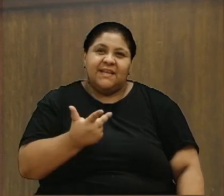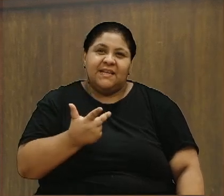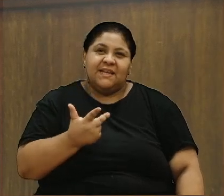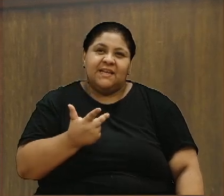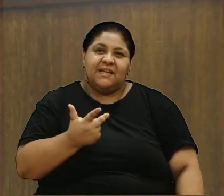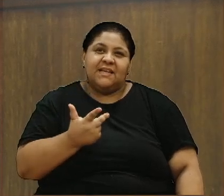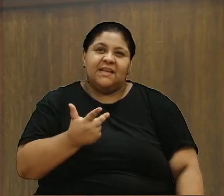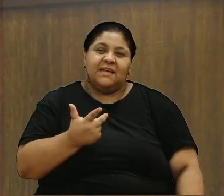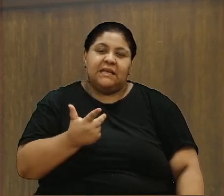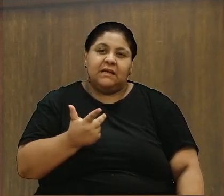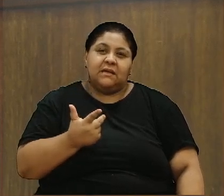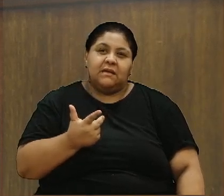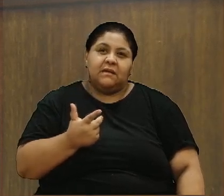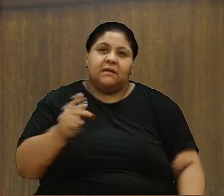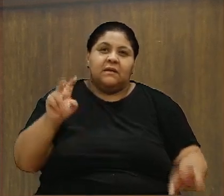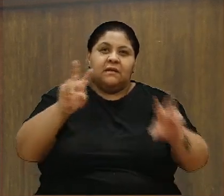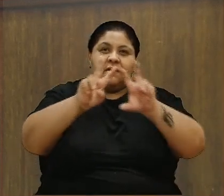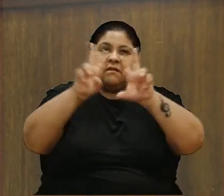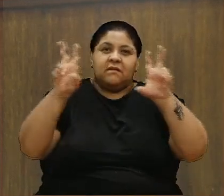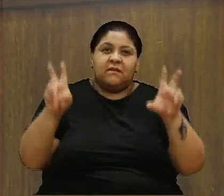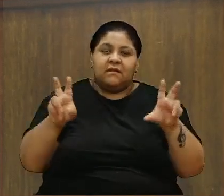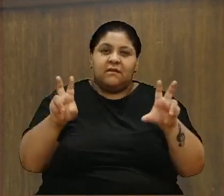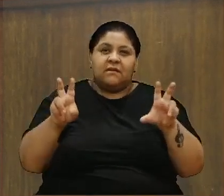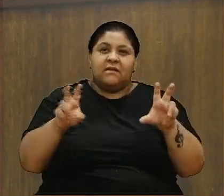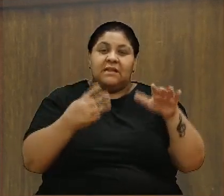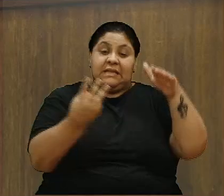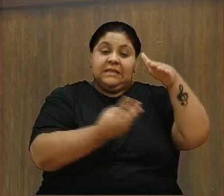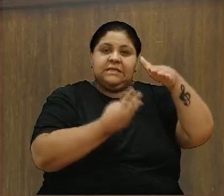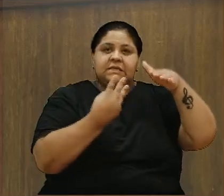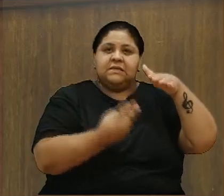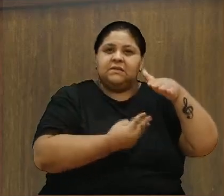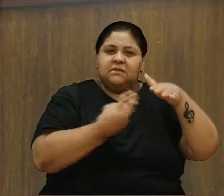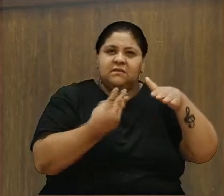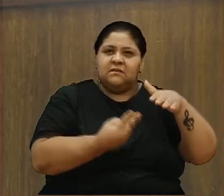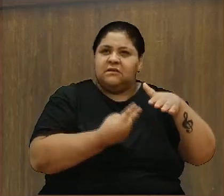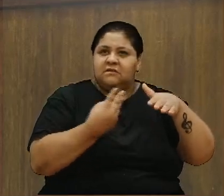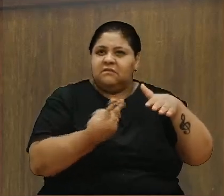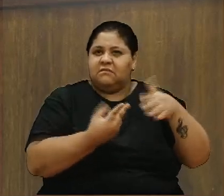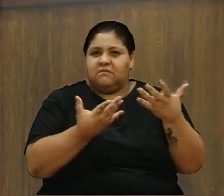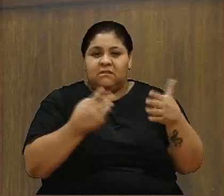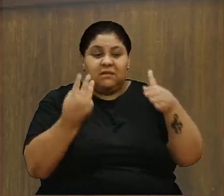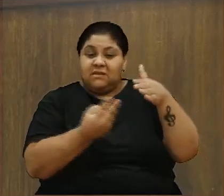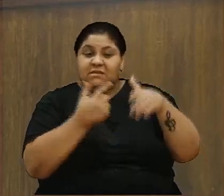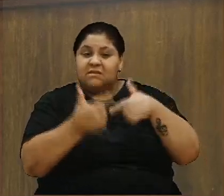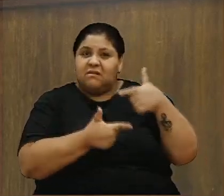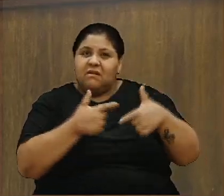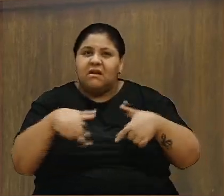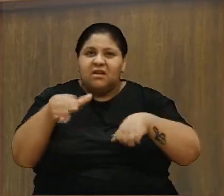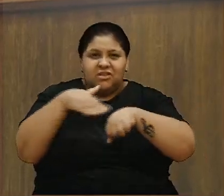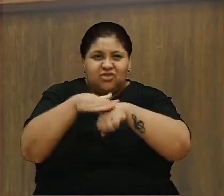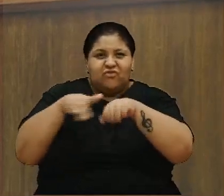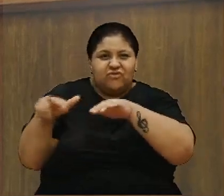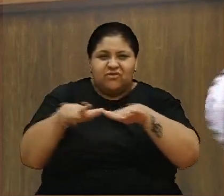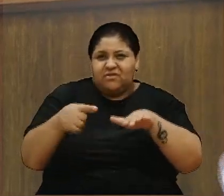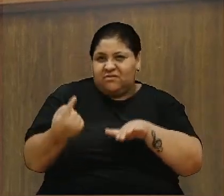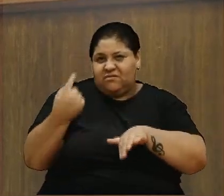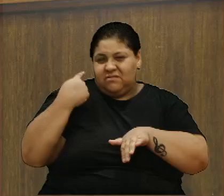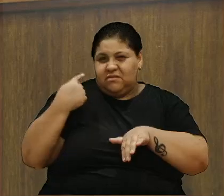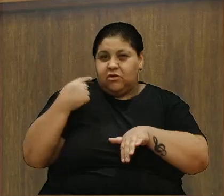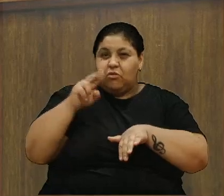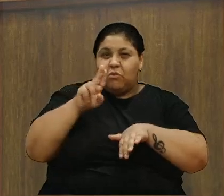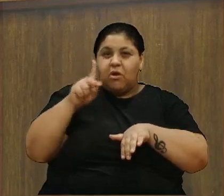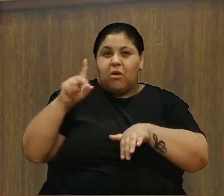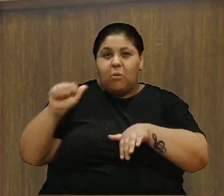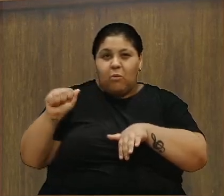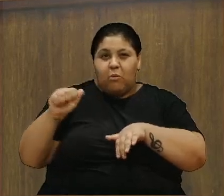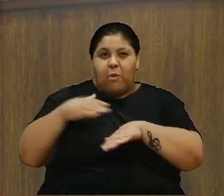é sobre a questão da terceirização. É fruto de terceirizar o serviço. A gente conversou aqui semana passada sobre a UPA.